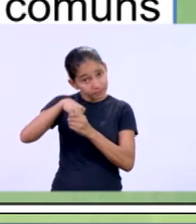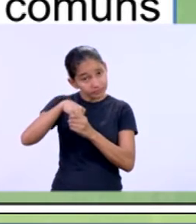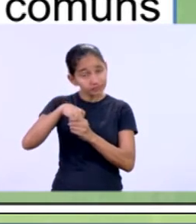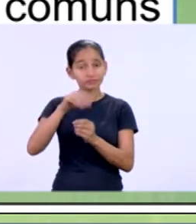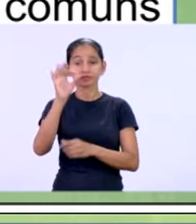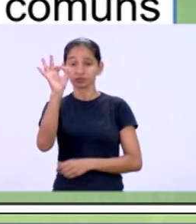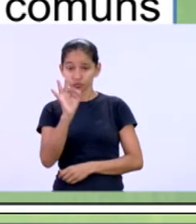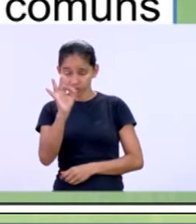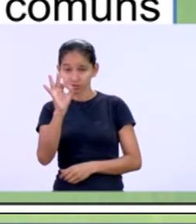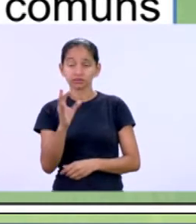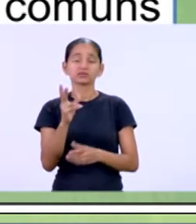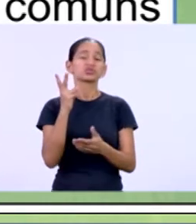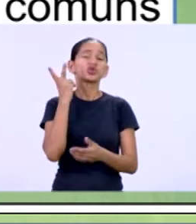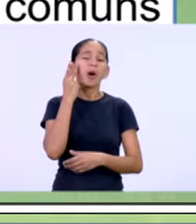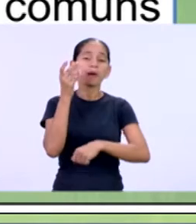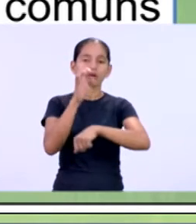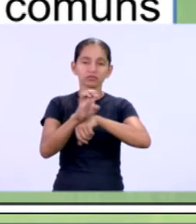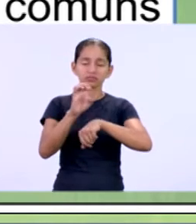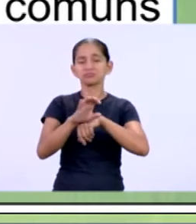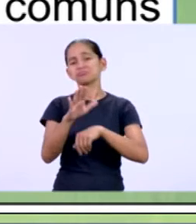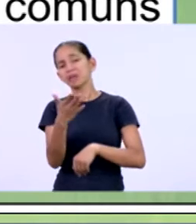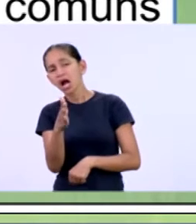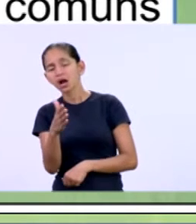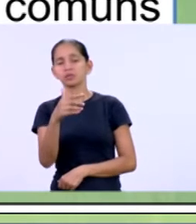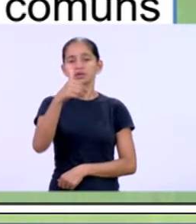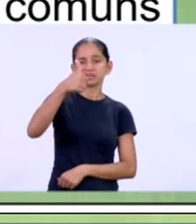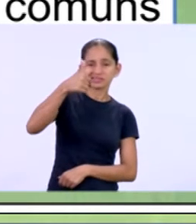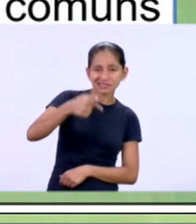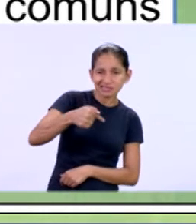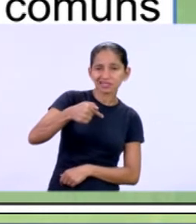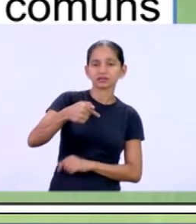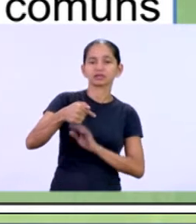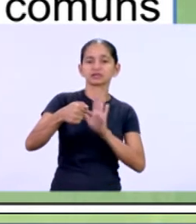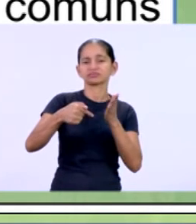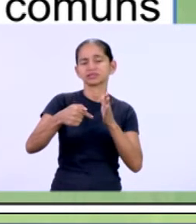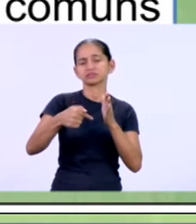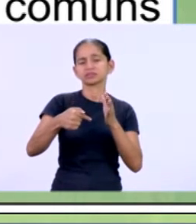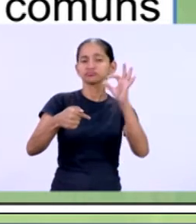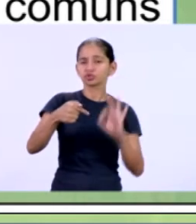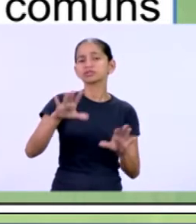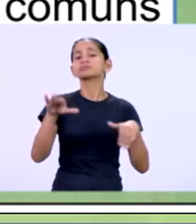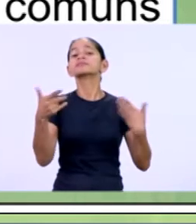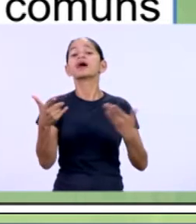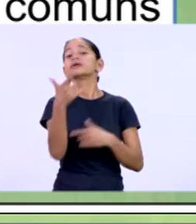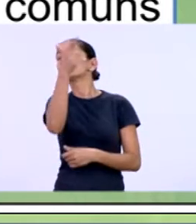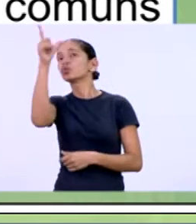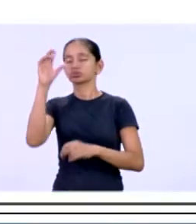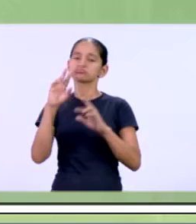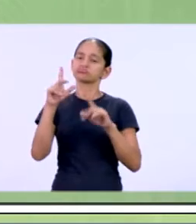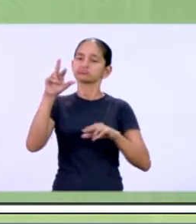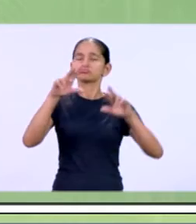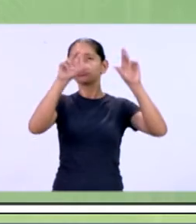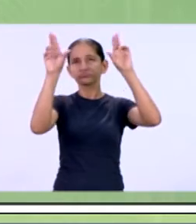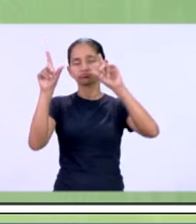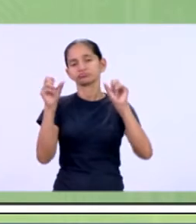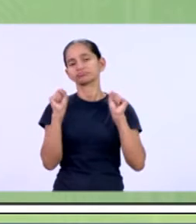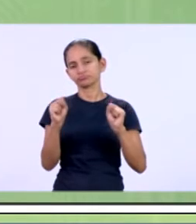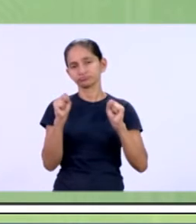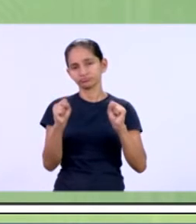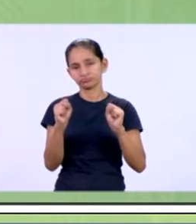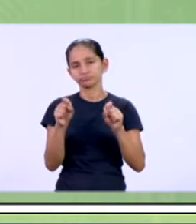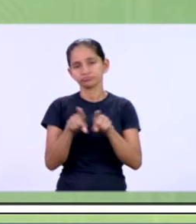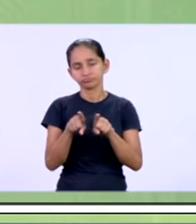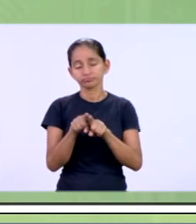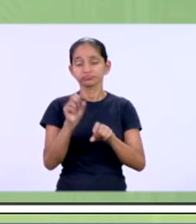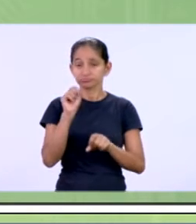estado mais comuns são de 17%, mas também existem outras alíquotas. Fechado? Então